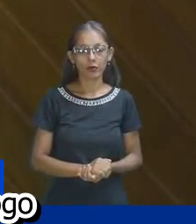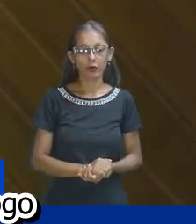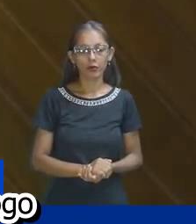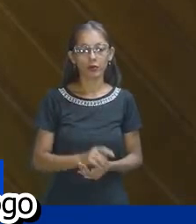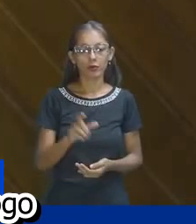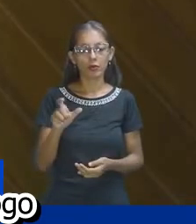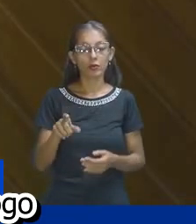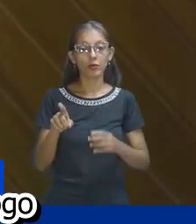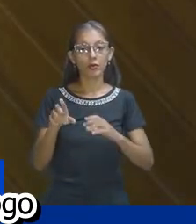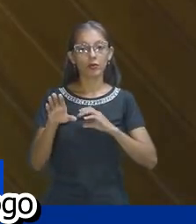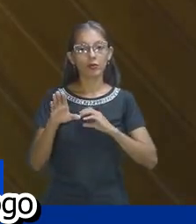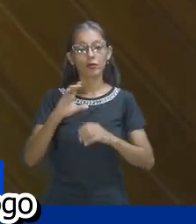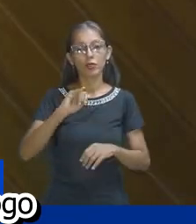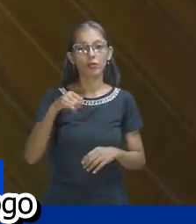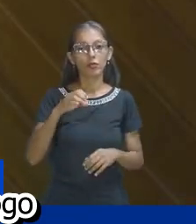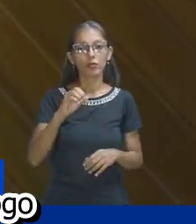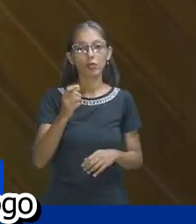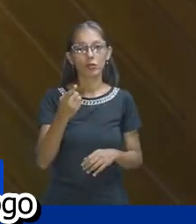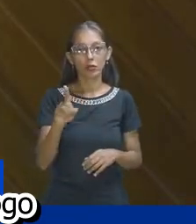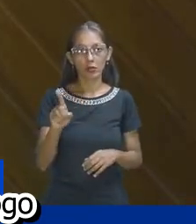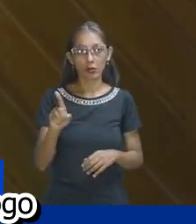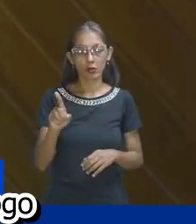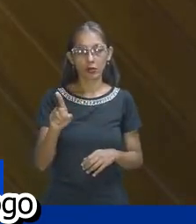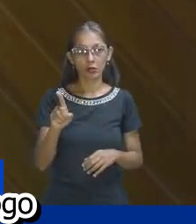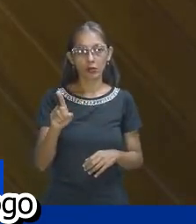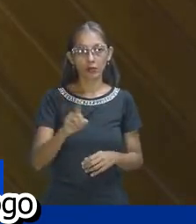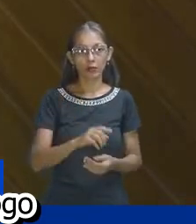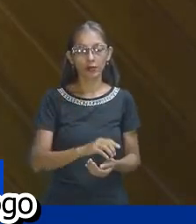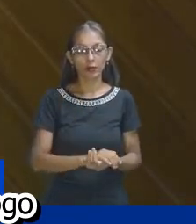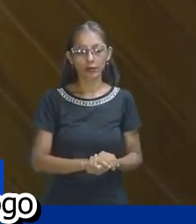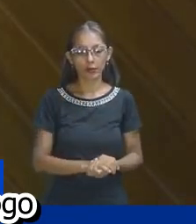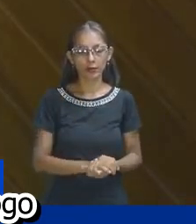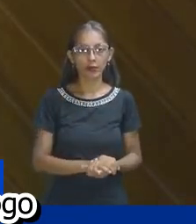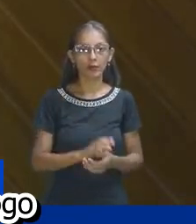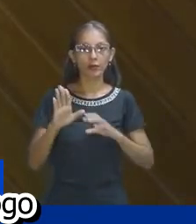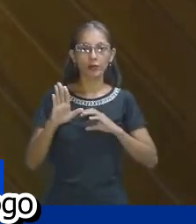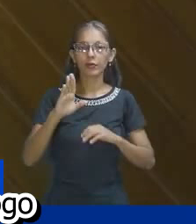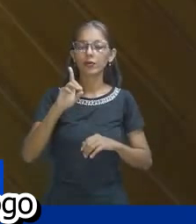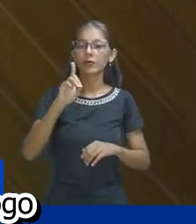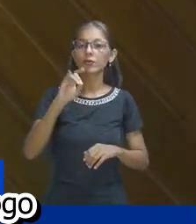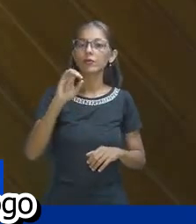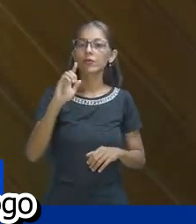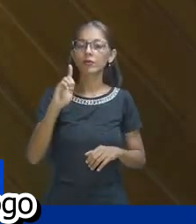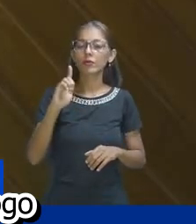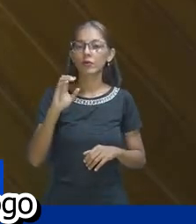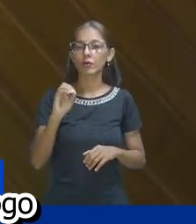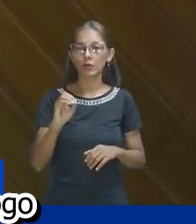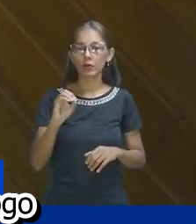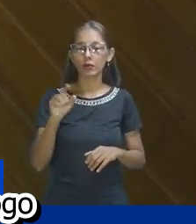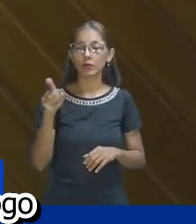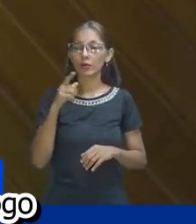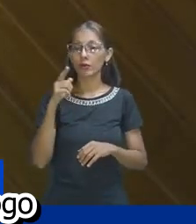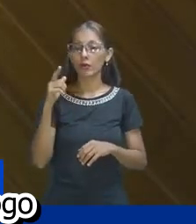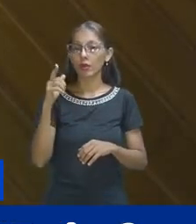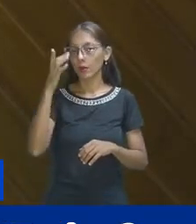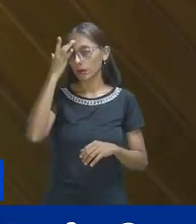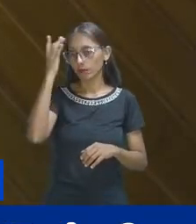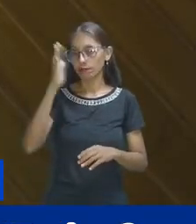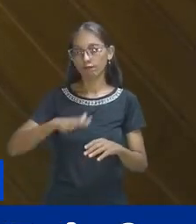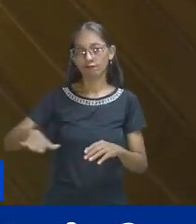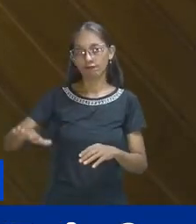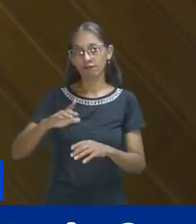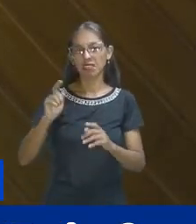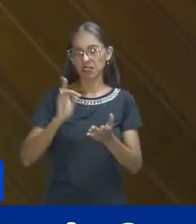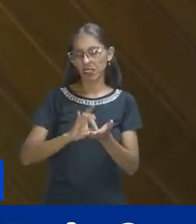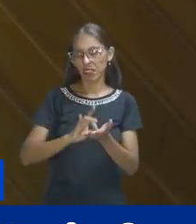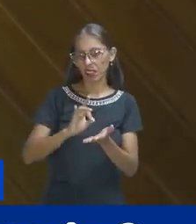em conluio com o candidato e ora deputado Diogo Sênior, transportado indistamente eleitores. E aqui,